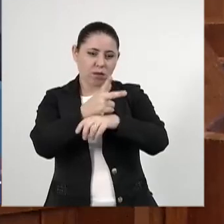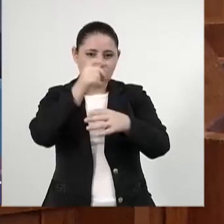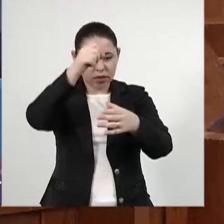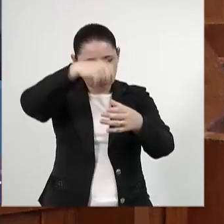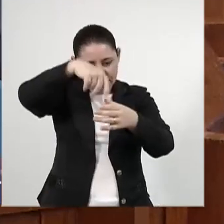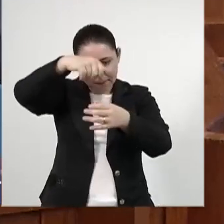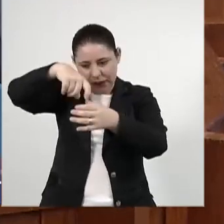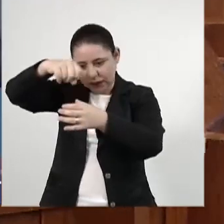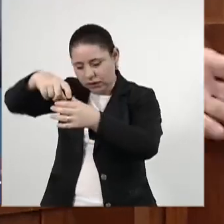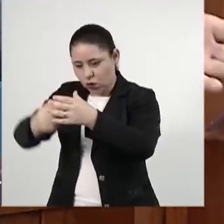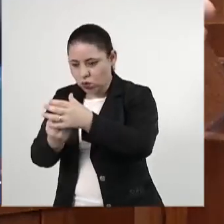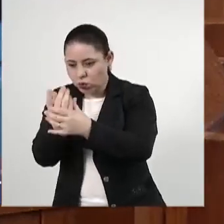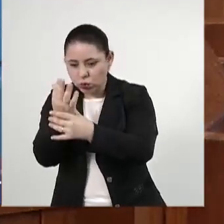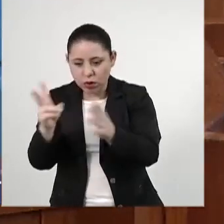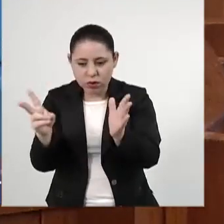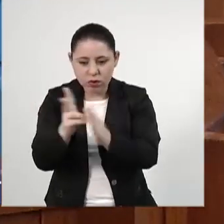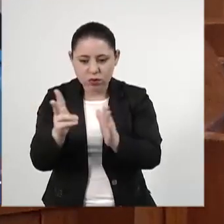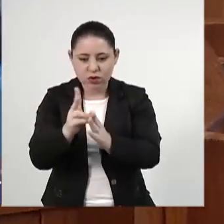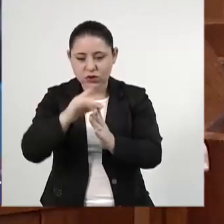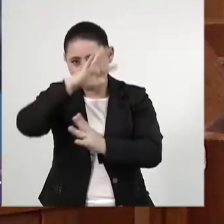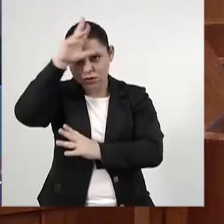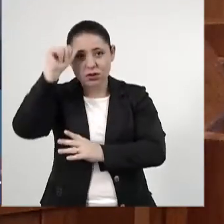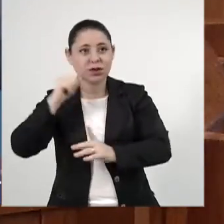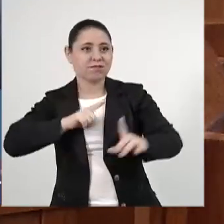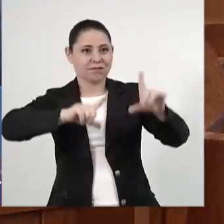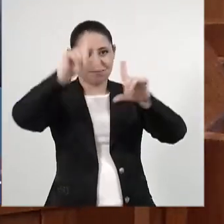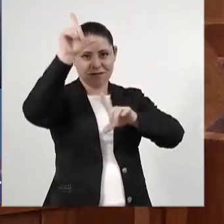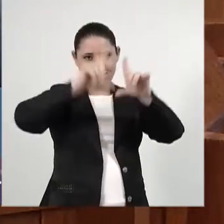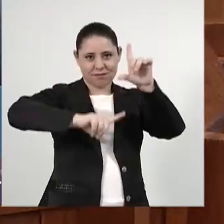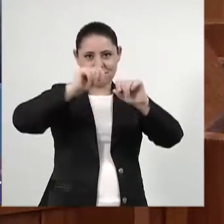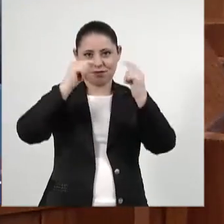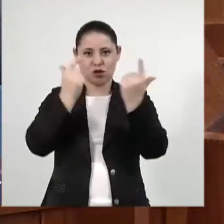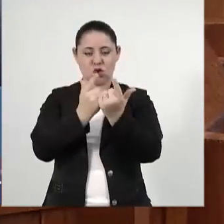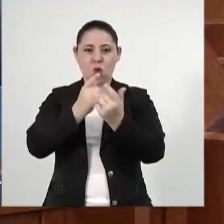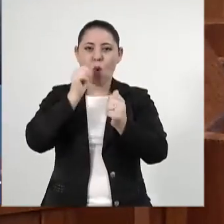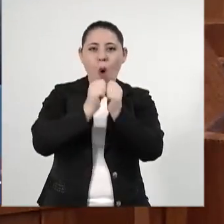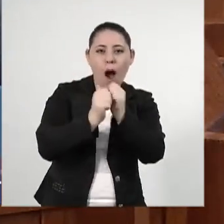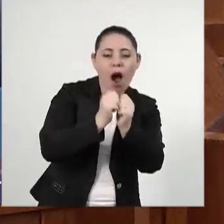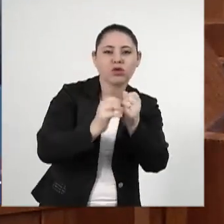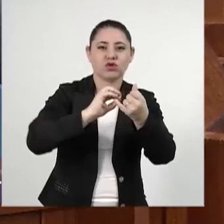índios na reserva de Mato Grosso do Sul e passar aqui na televisão o arroz plantado, o